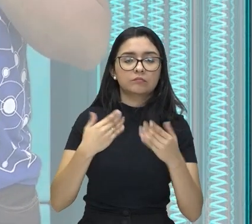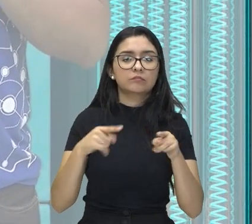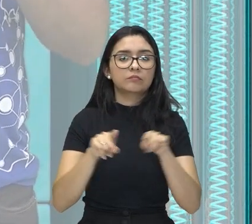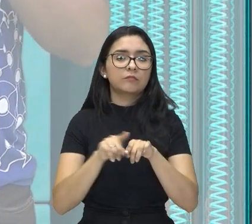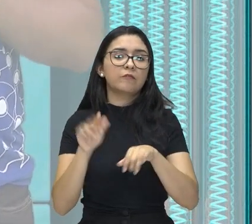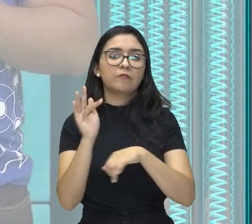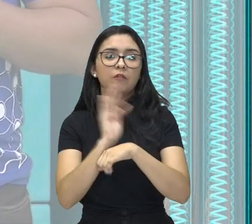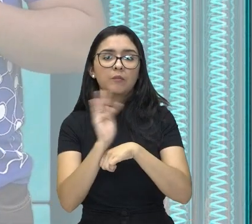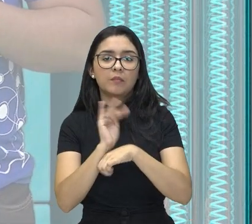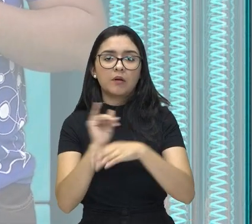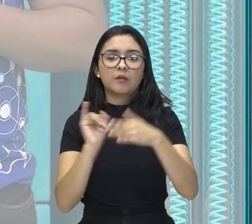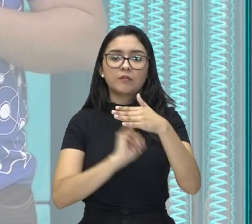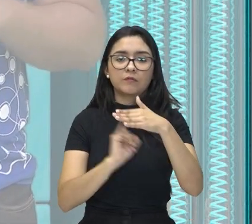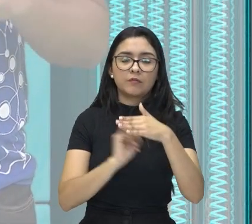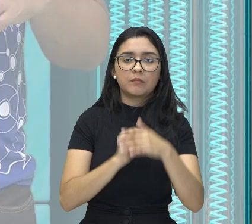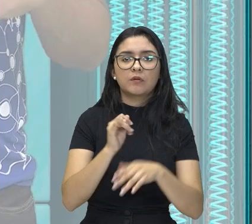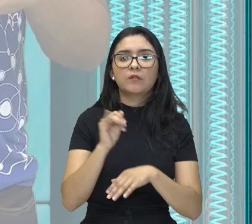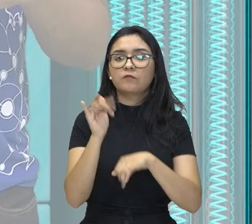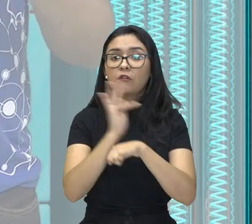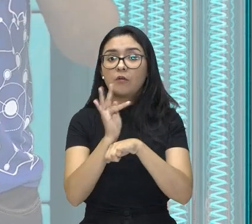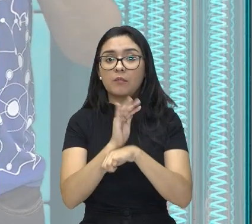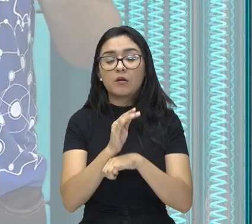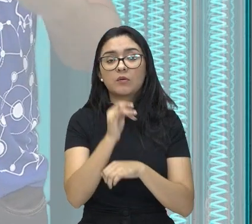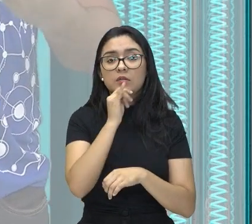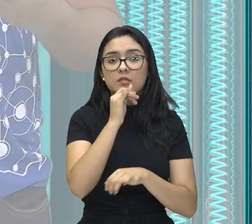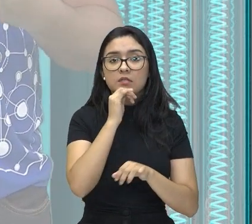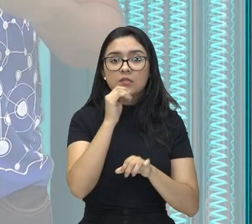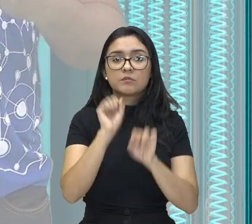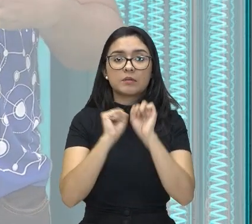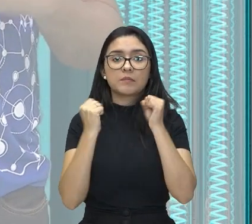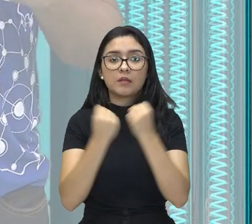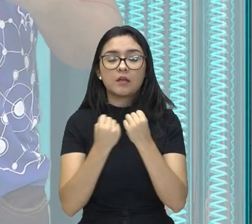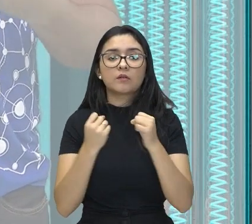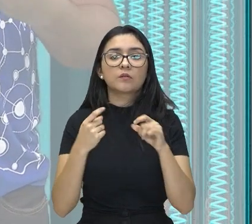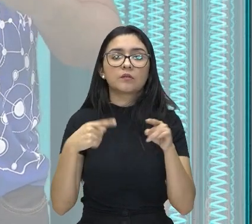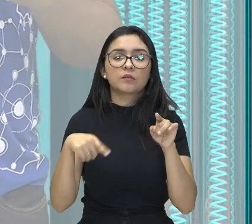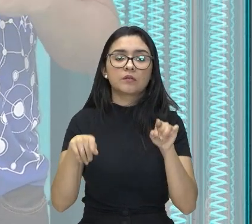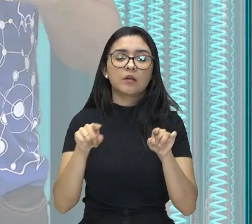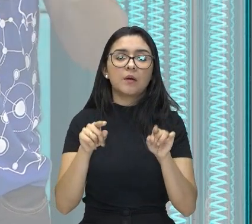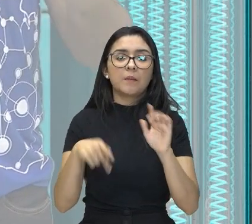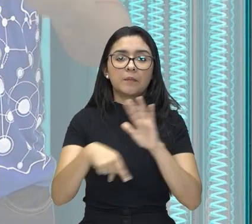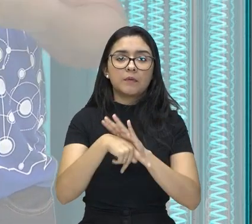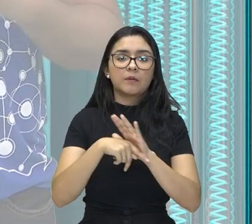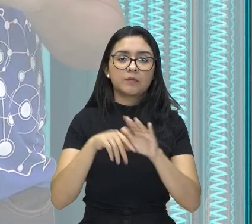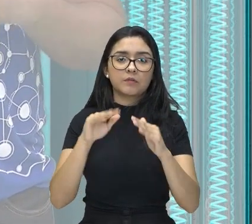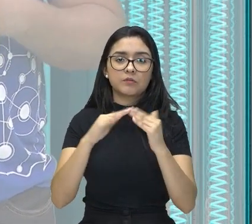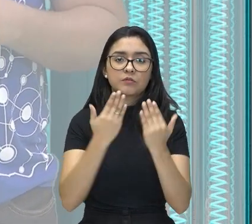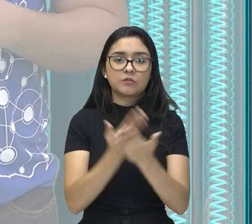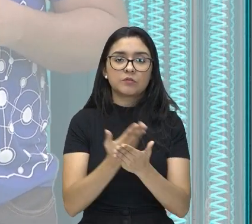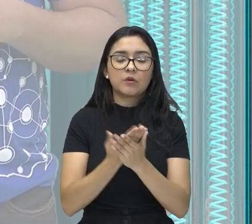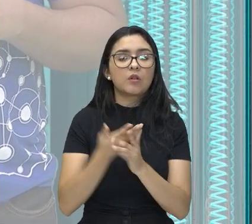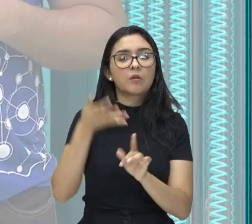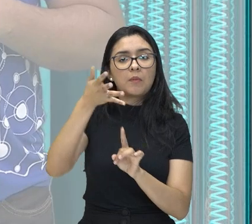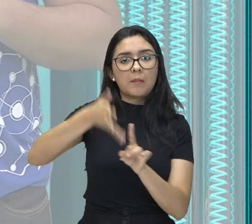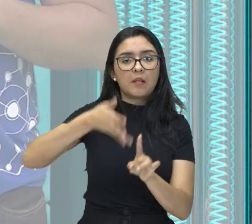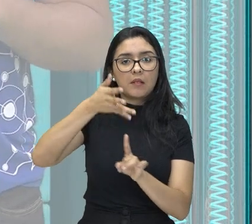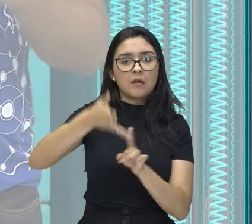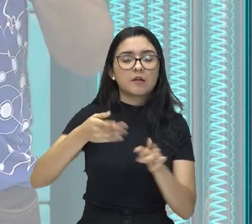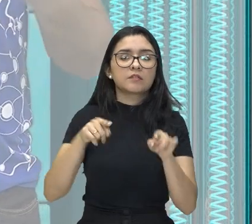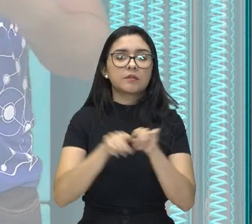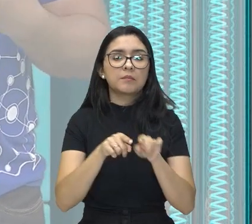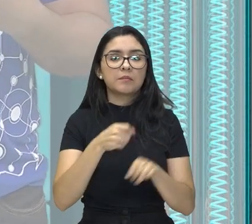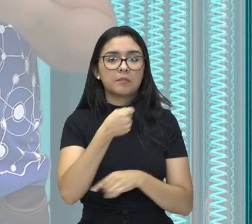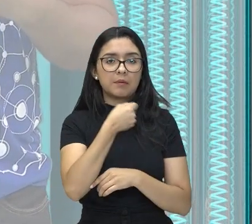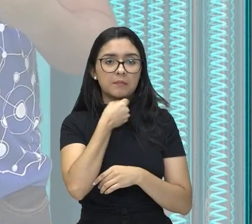como, por exemplo, um seminário escolar, ou então ministrando uma palestra, ou diante até de uma entrevista de emprego em que